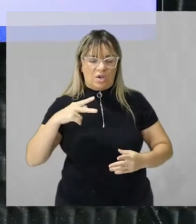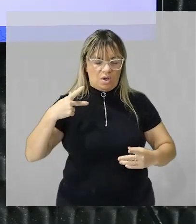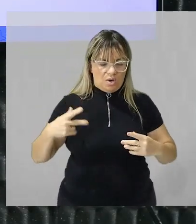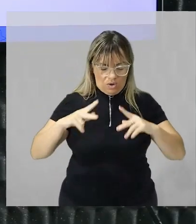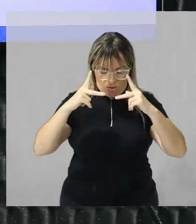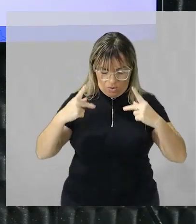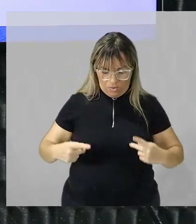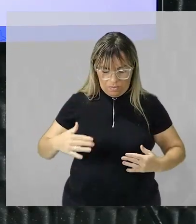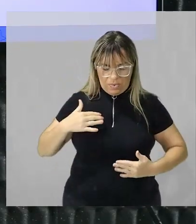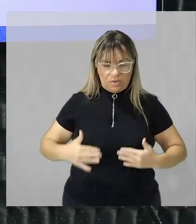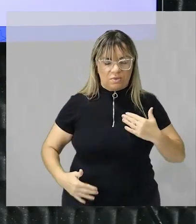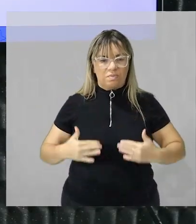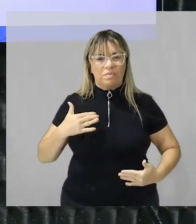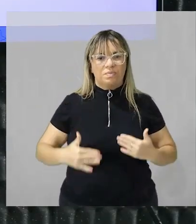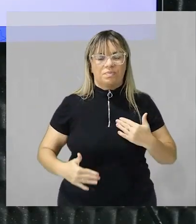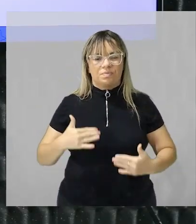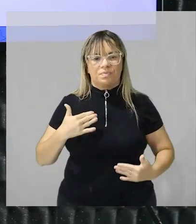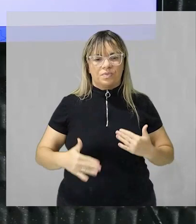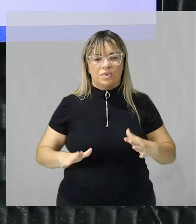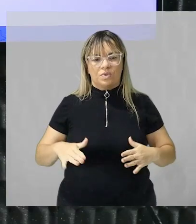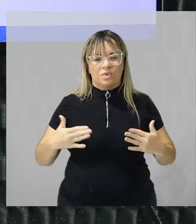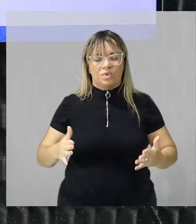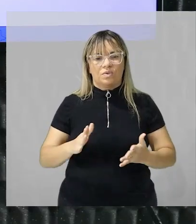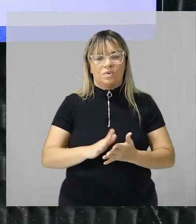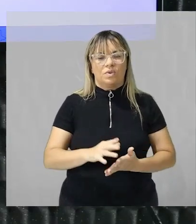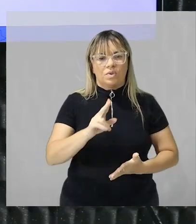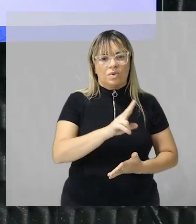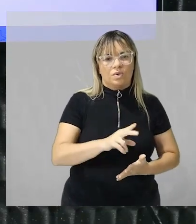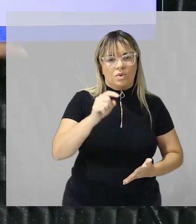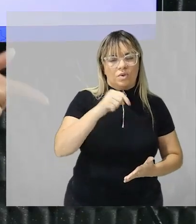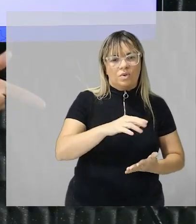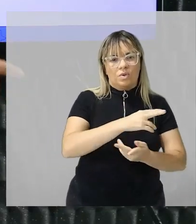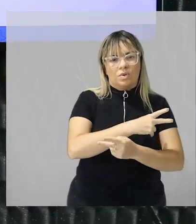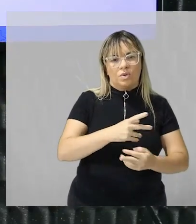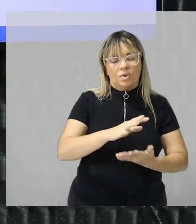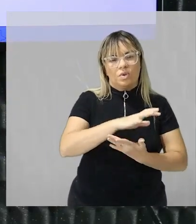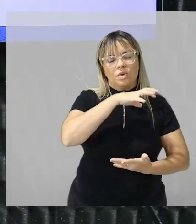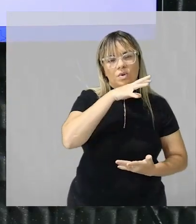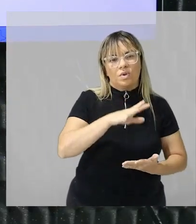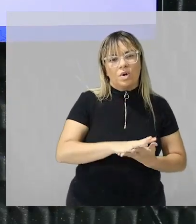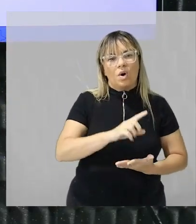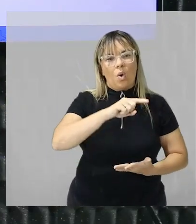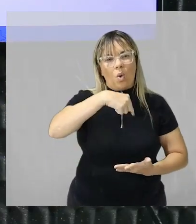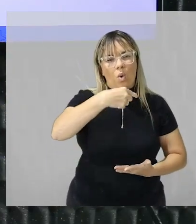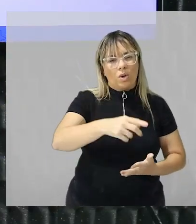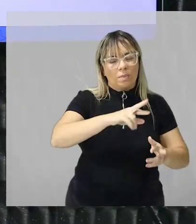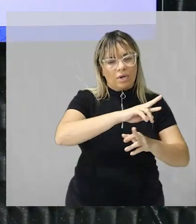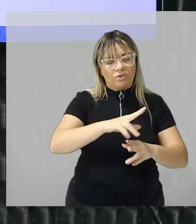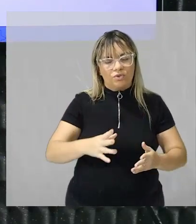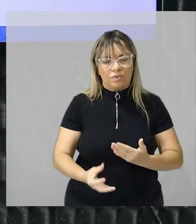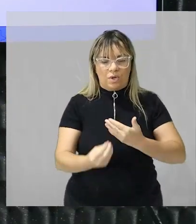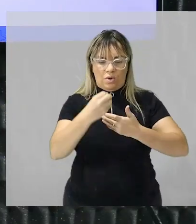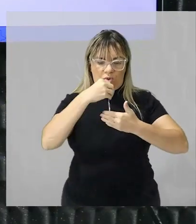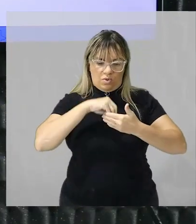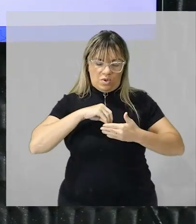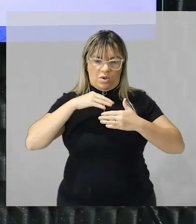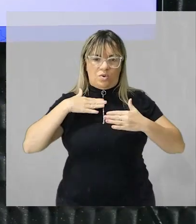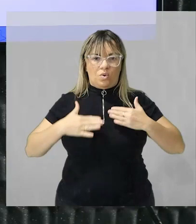você coloca, por exemplo, uma substância produzida por um outro animal no teu organismo, você